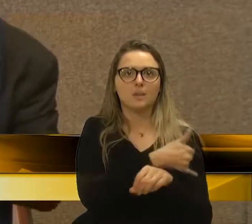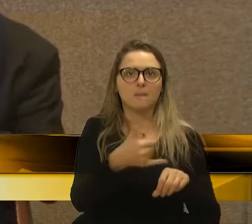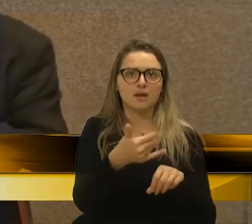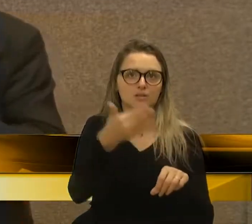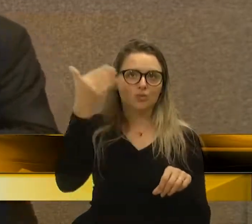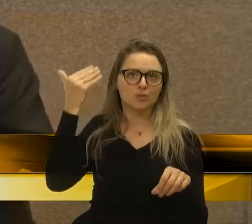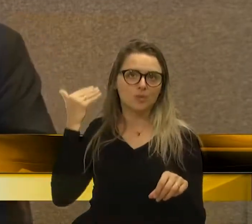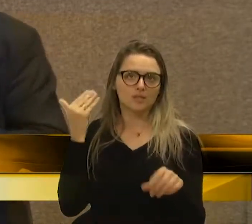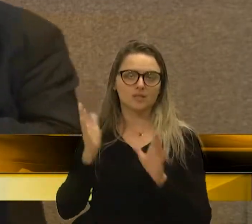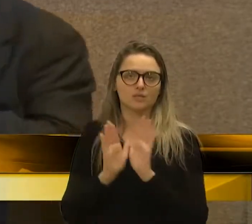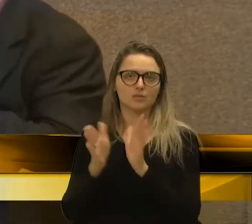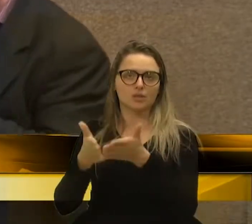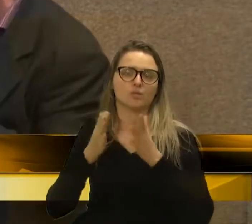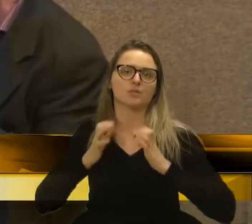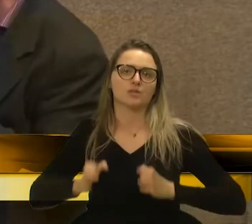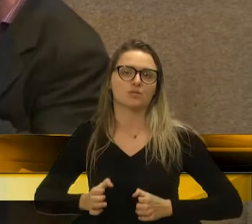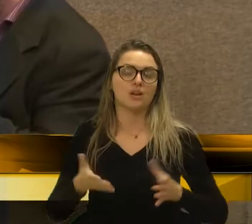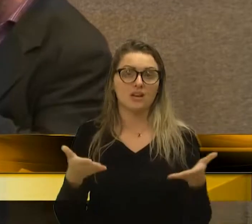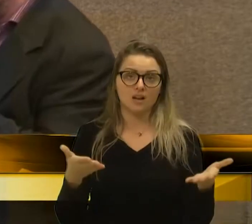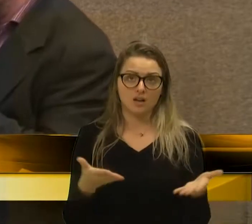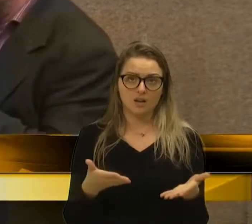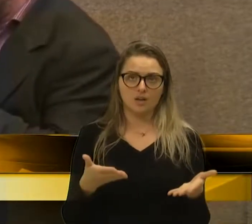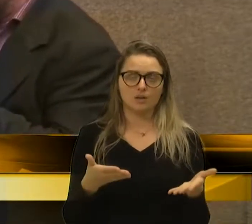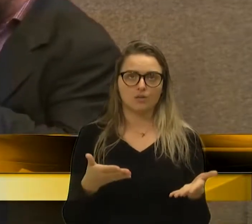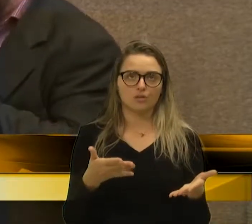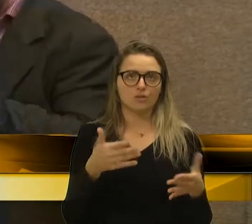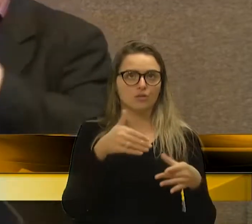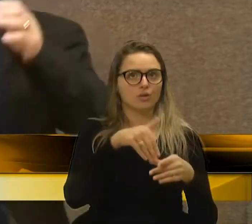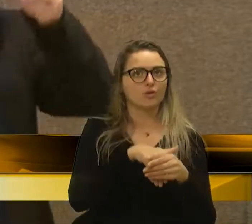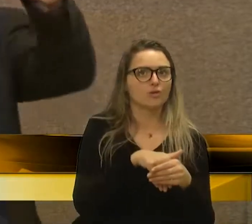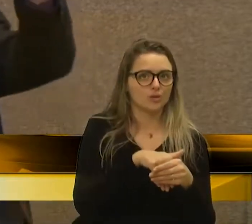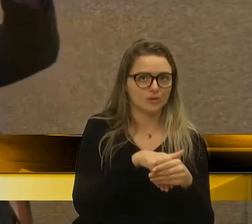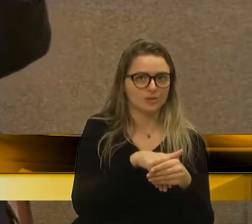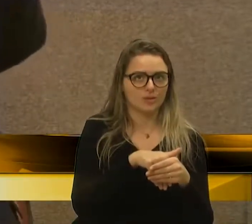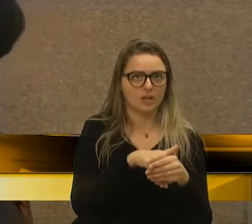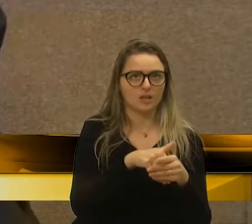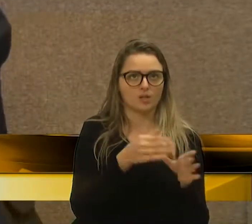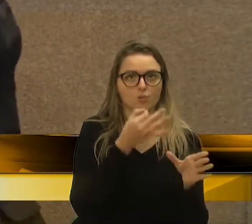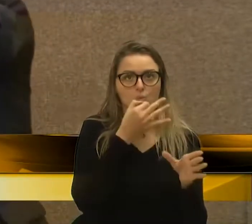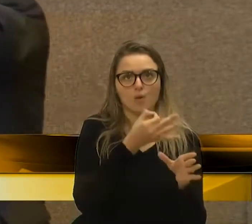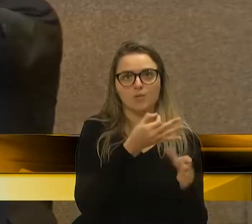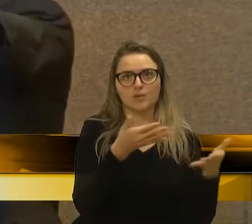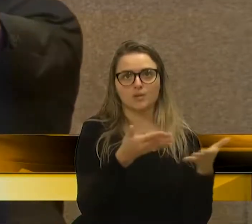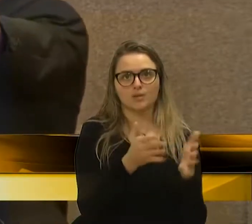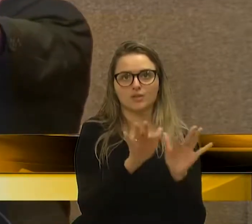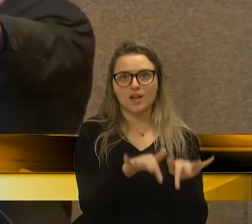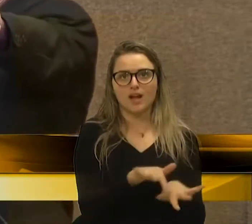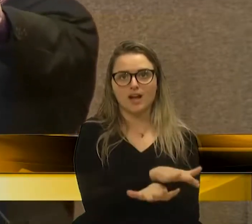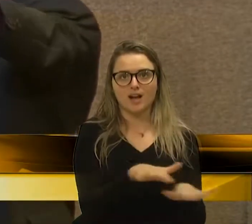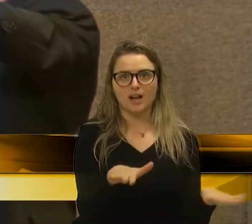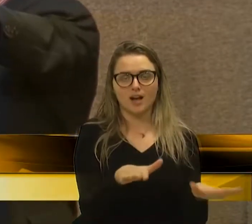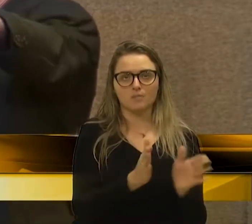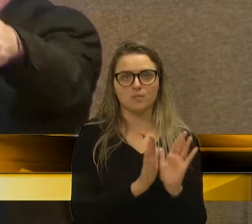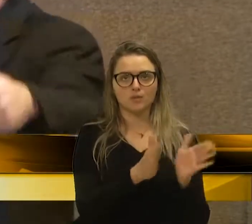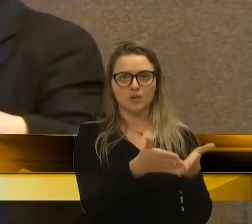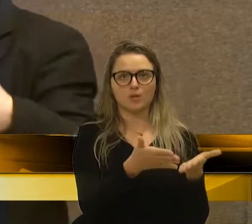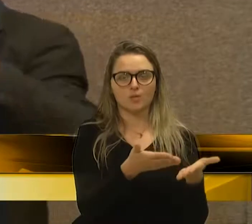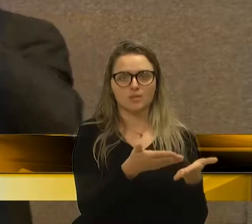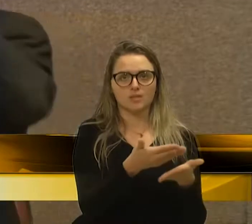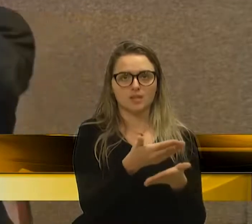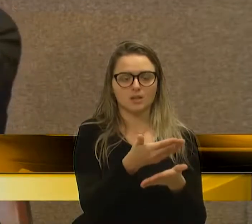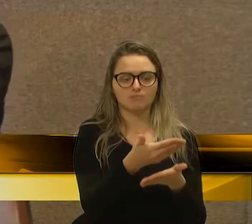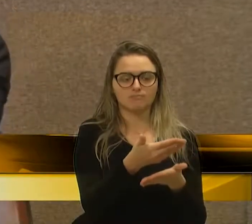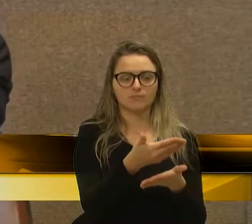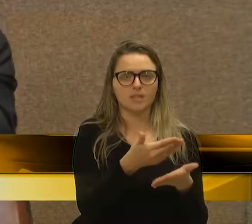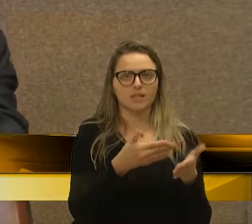comissão de ética. Ou seja, estamos votando um parecer que estava morto na comissão de ética, que morreu lá e agora nós